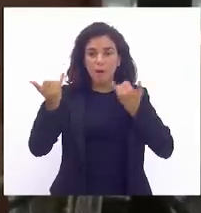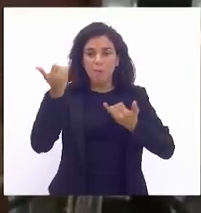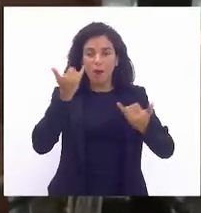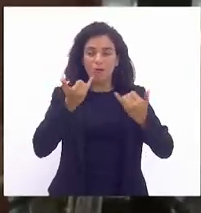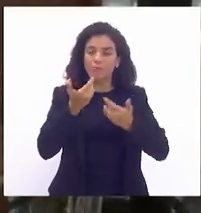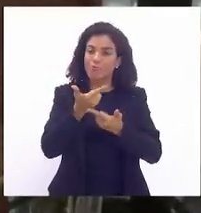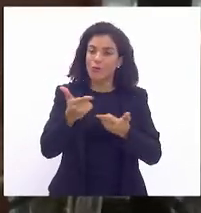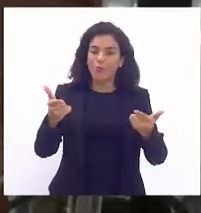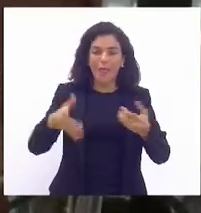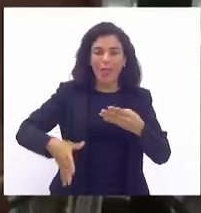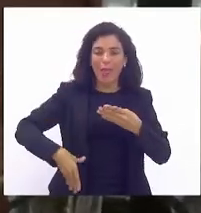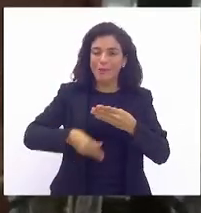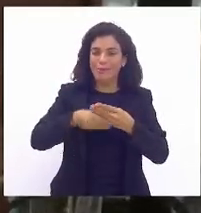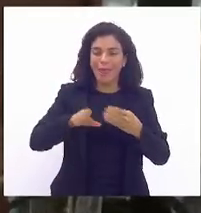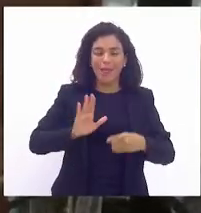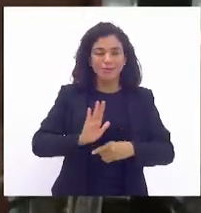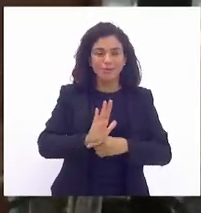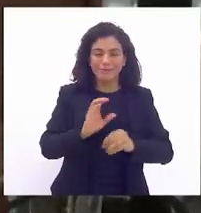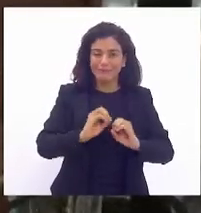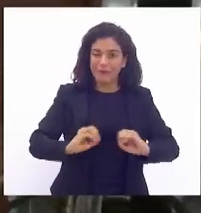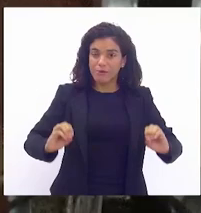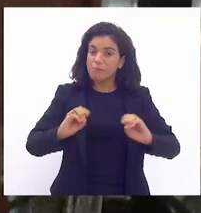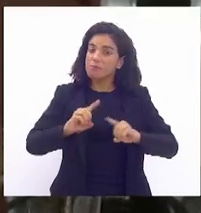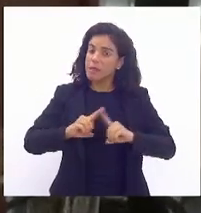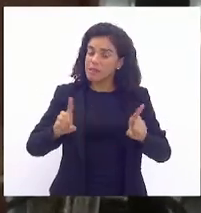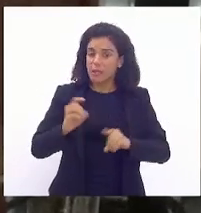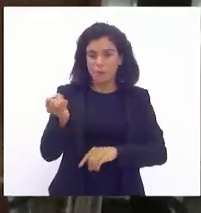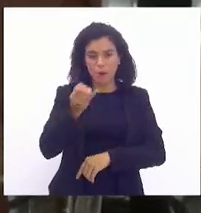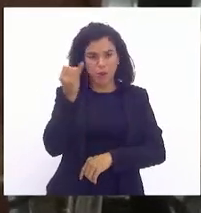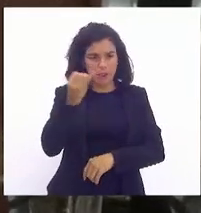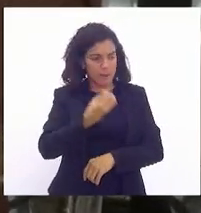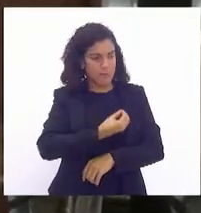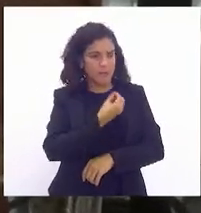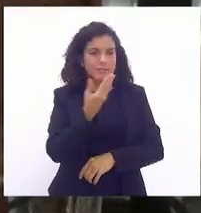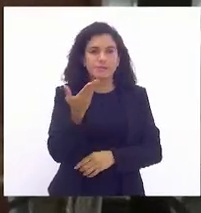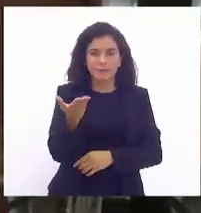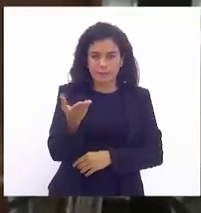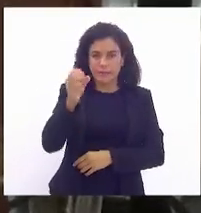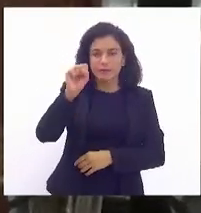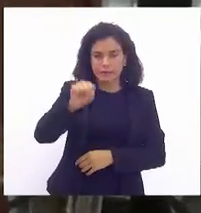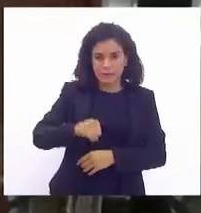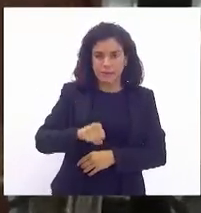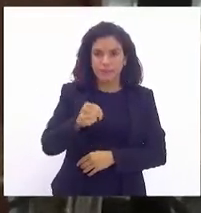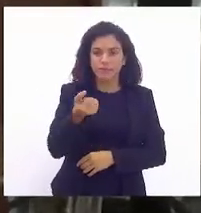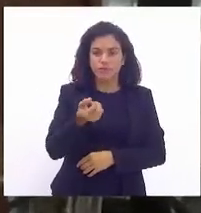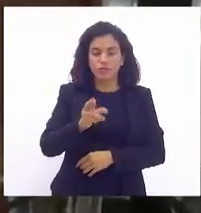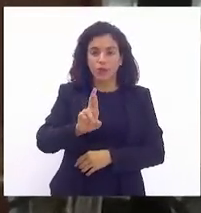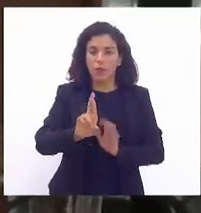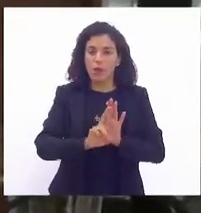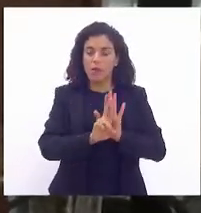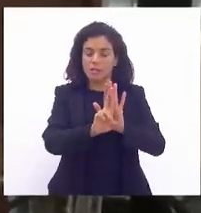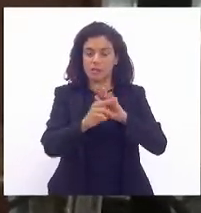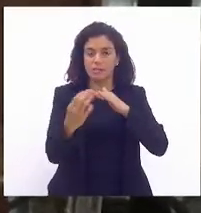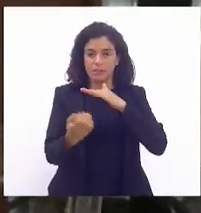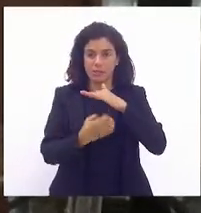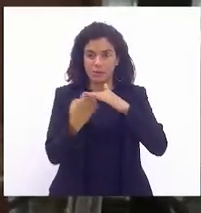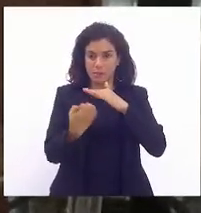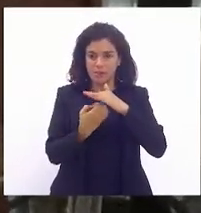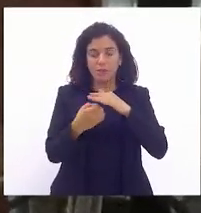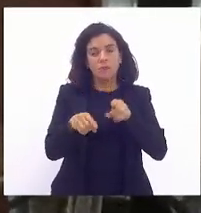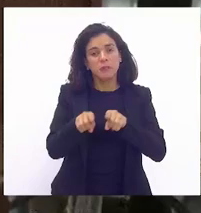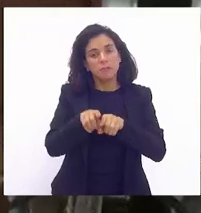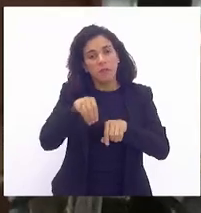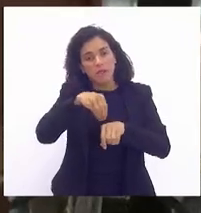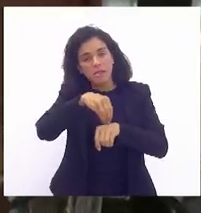nos acrescentado, mas foi importante, é importante a presença do senhor aqui representando a empresa, e dizer